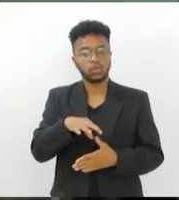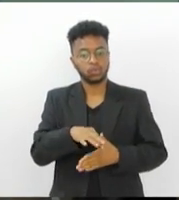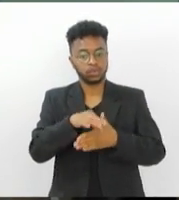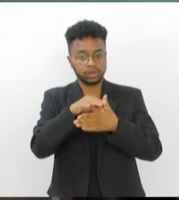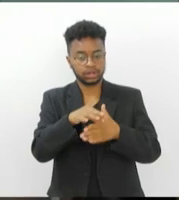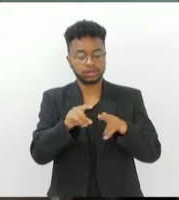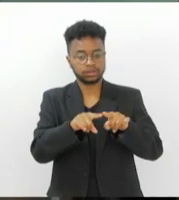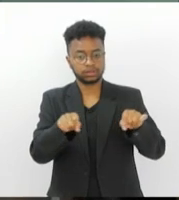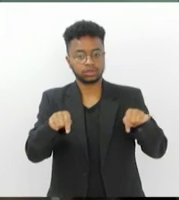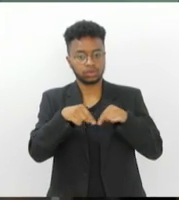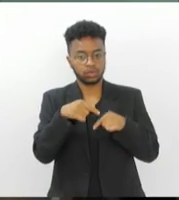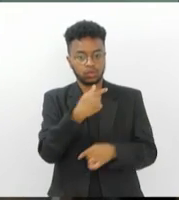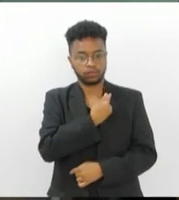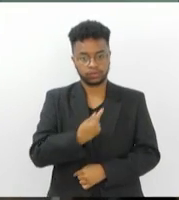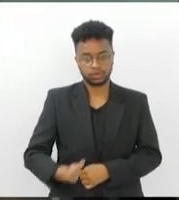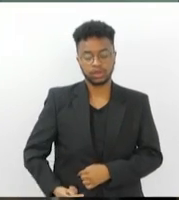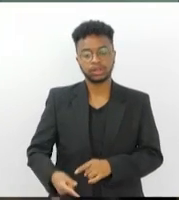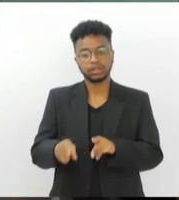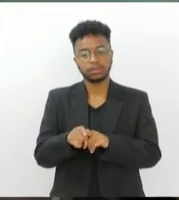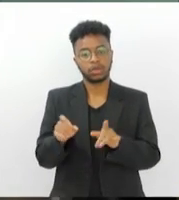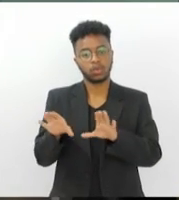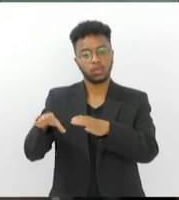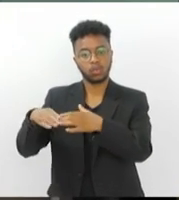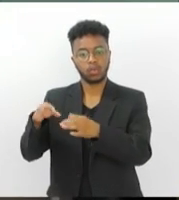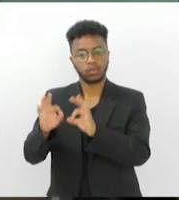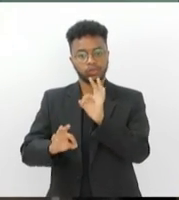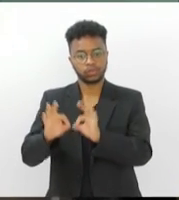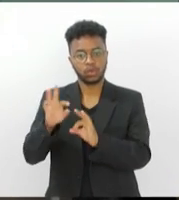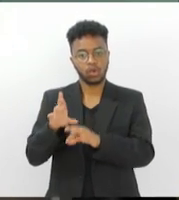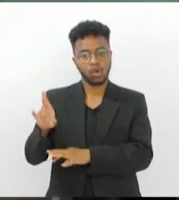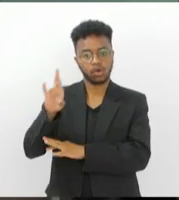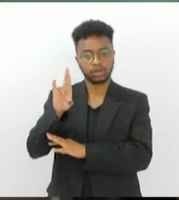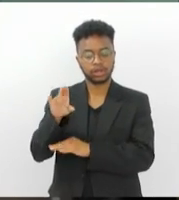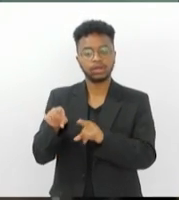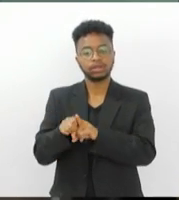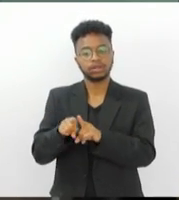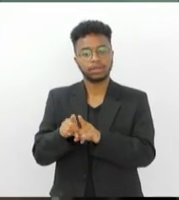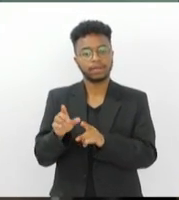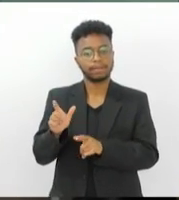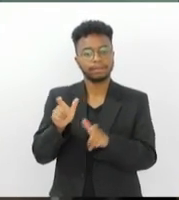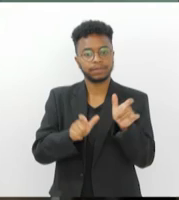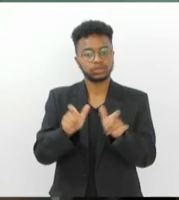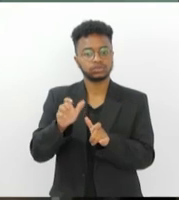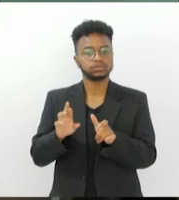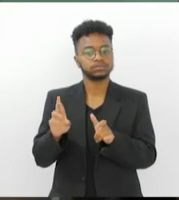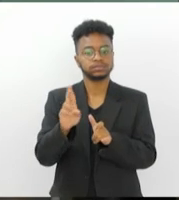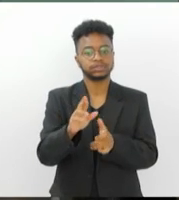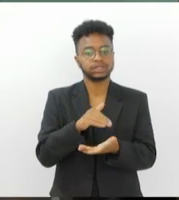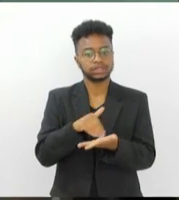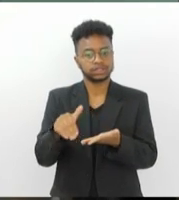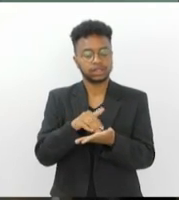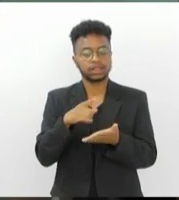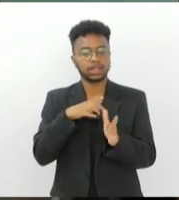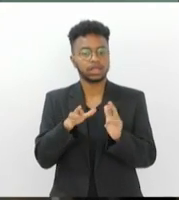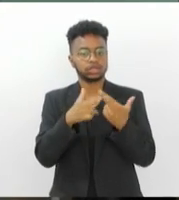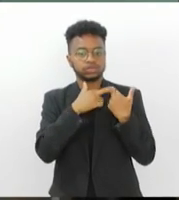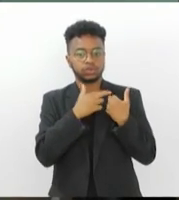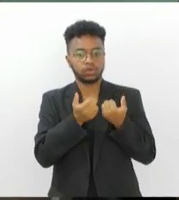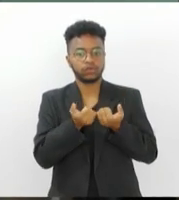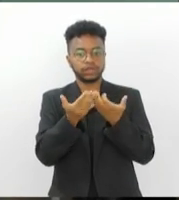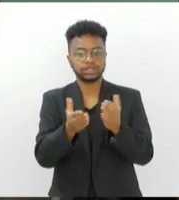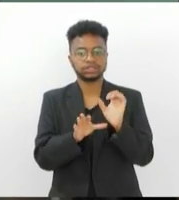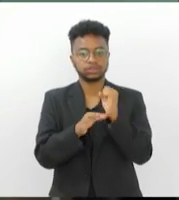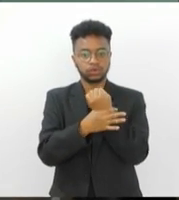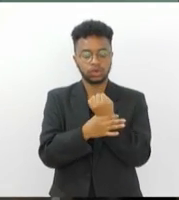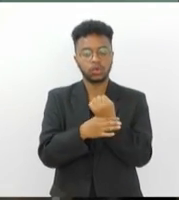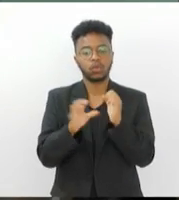Estado e os organizadores do rocken Rio além de representantes das secretarias responsáveis por garantir a segurança do evento que